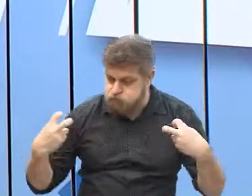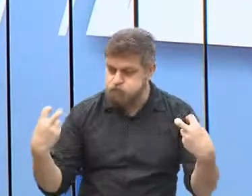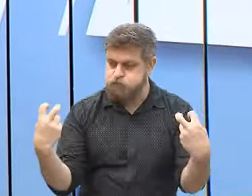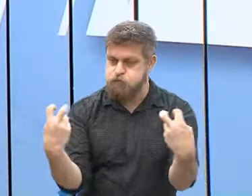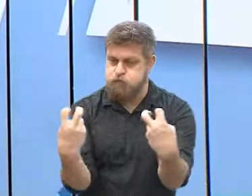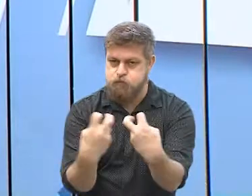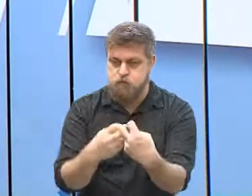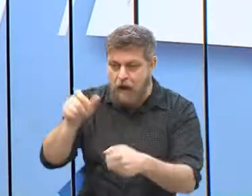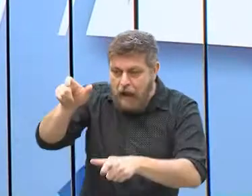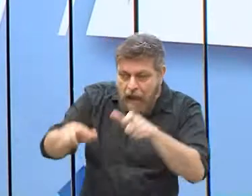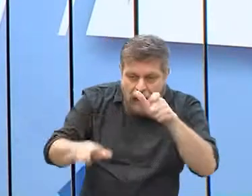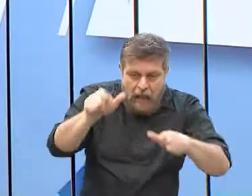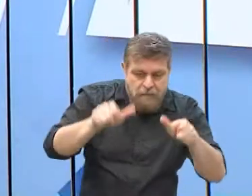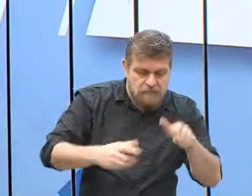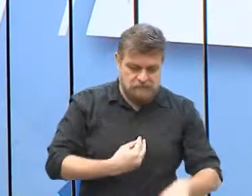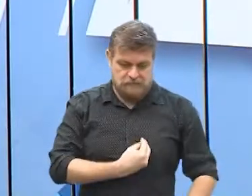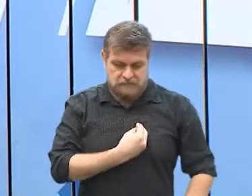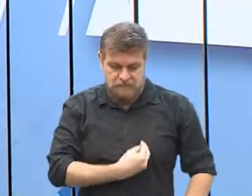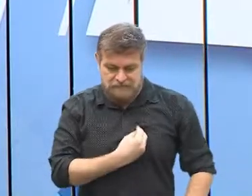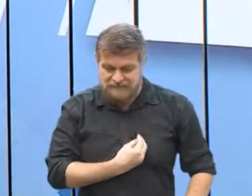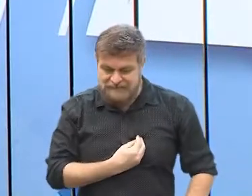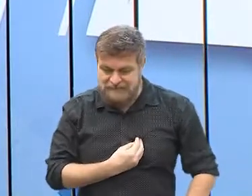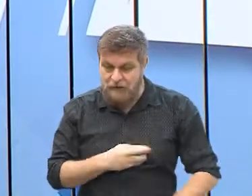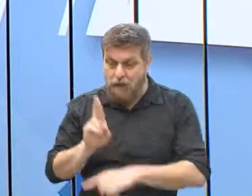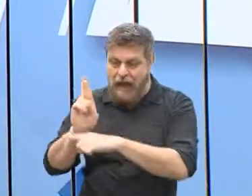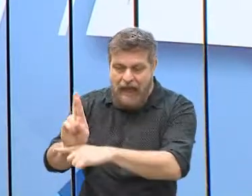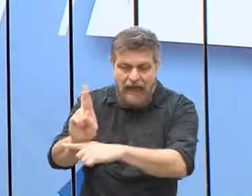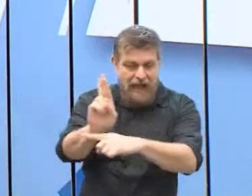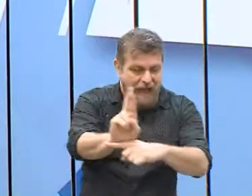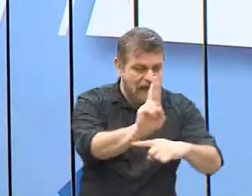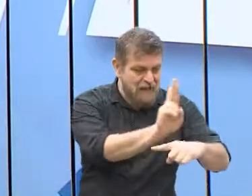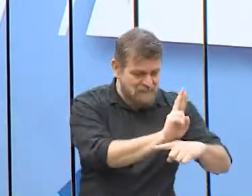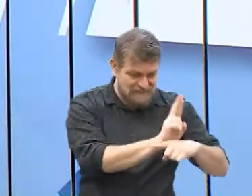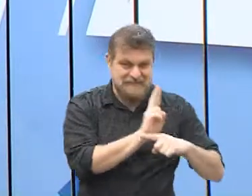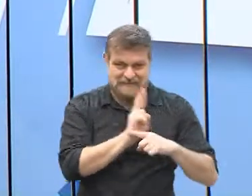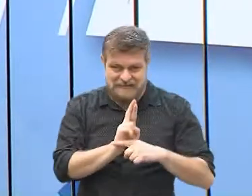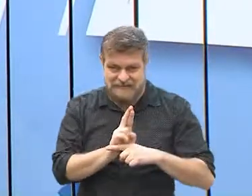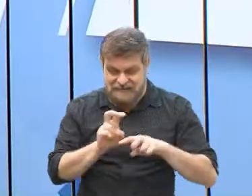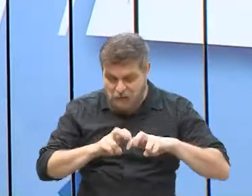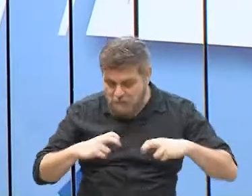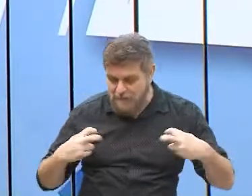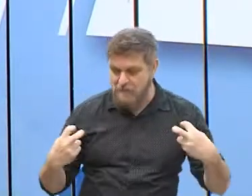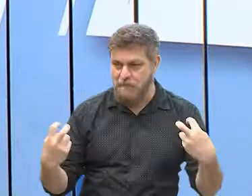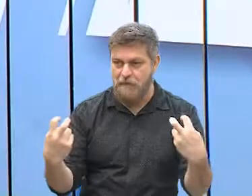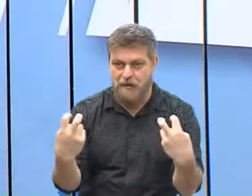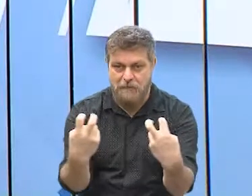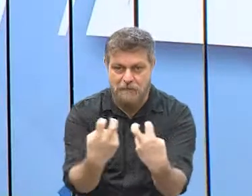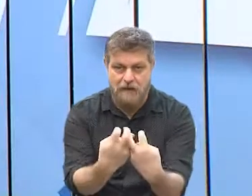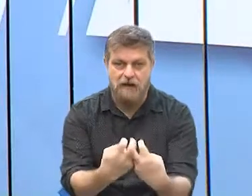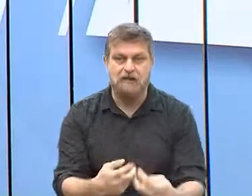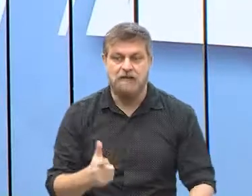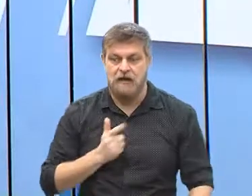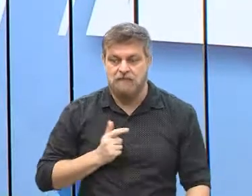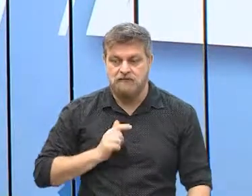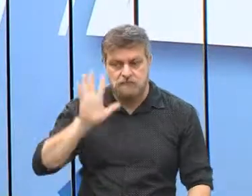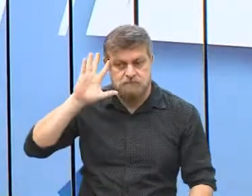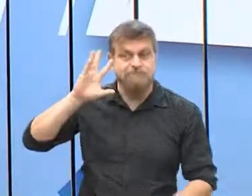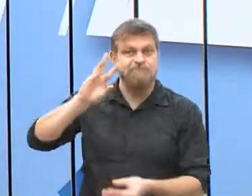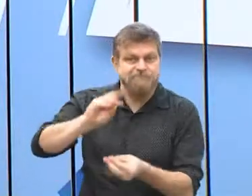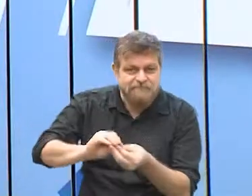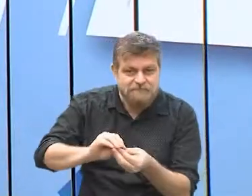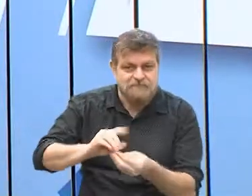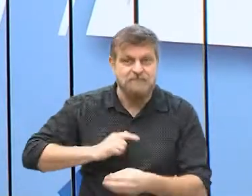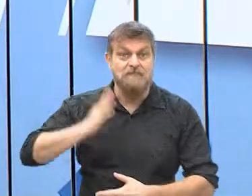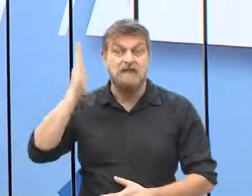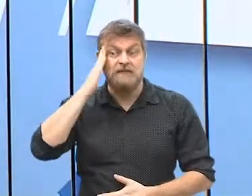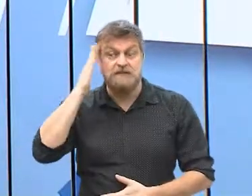mundo que participar e os segmentos ali representados vão ser corresponsáveis, né, com aquilo que for decidido. E vão saber